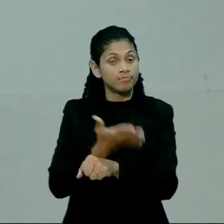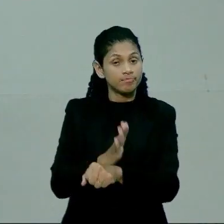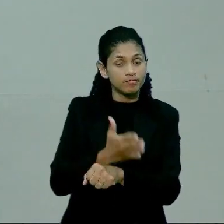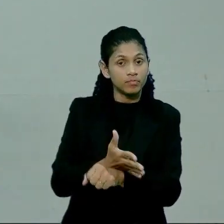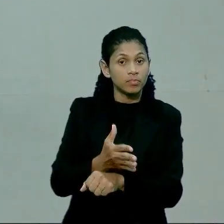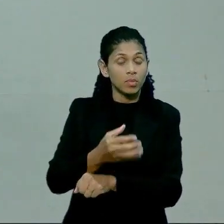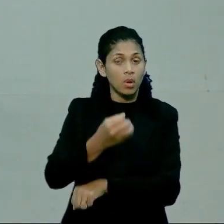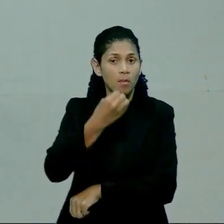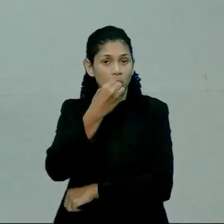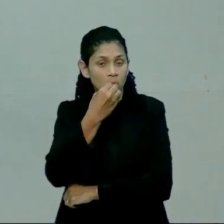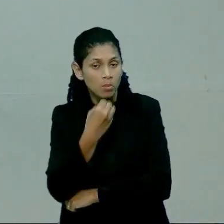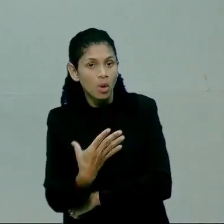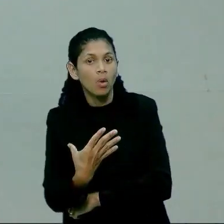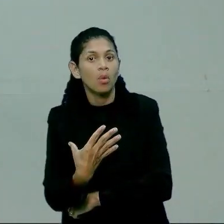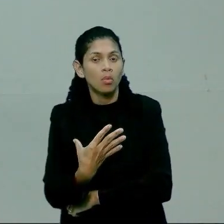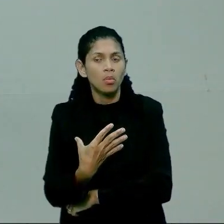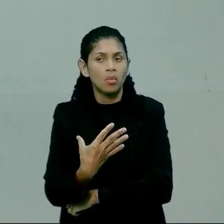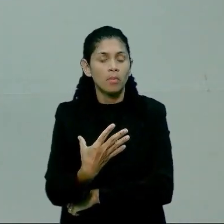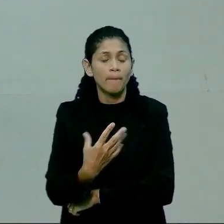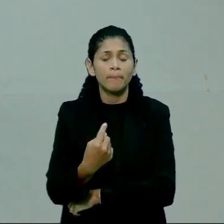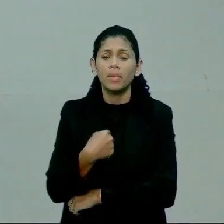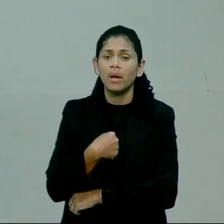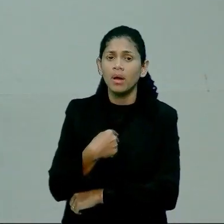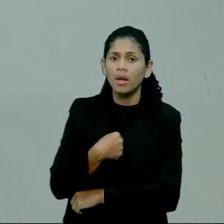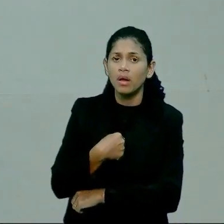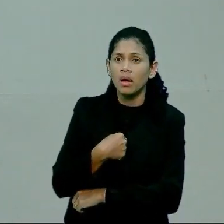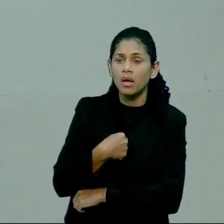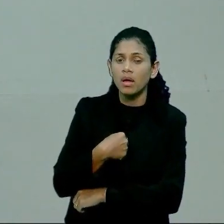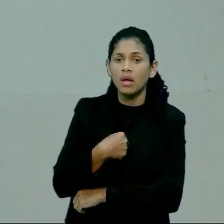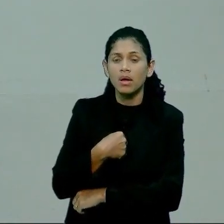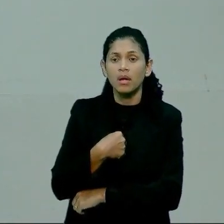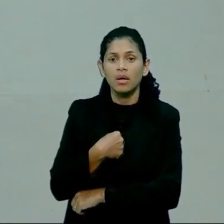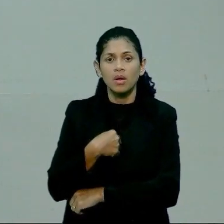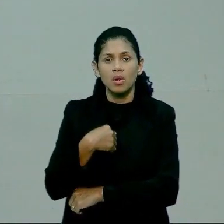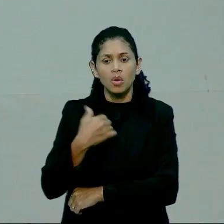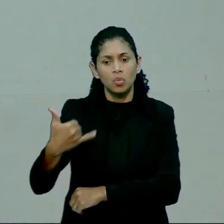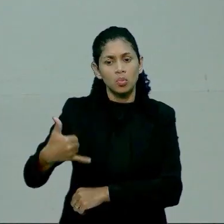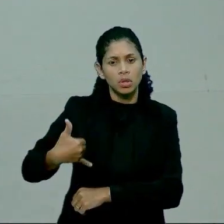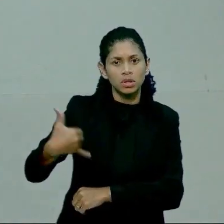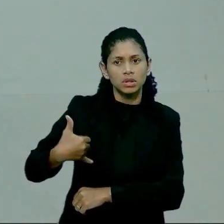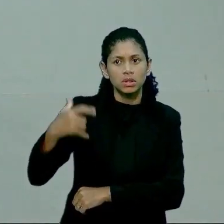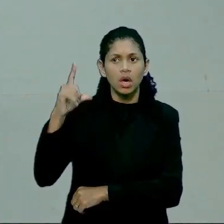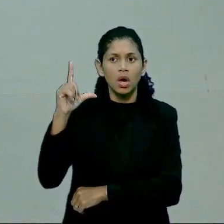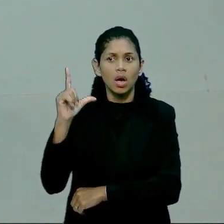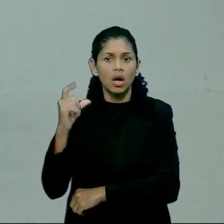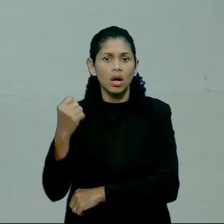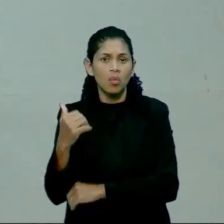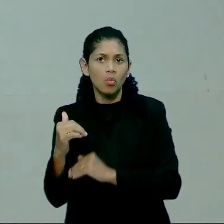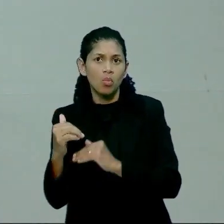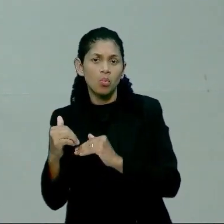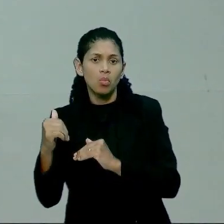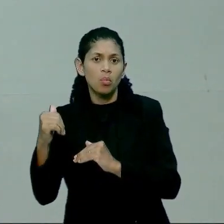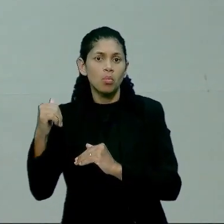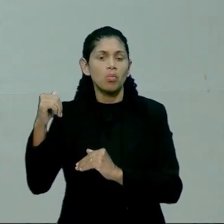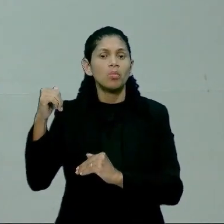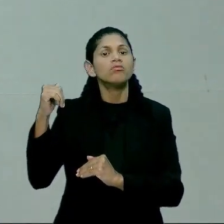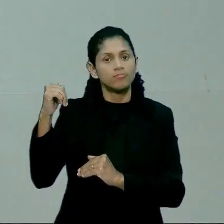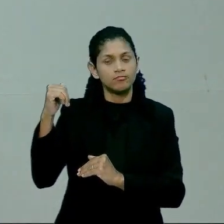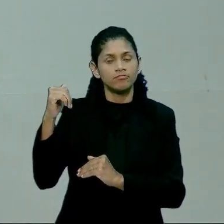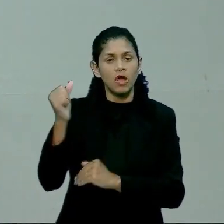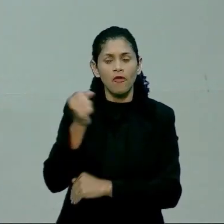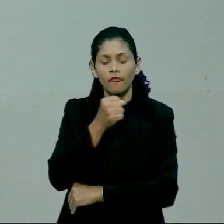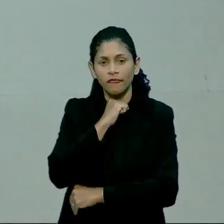ser benéfica para eu envelhecer e não perder a força? Meu músculo ele vai ficar um pouco